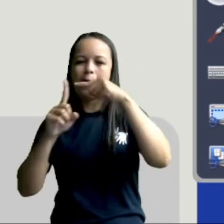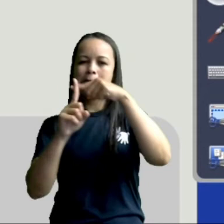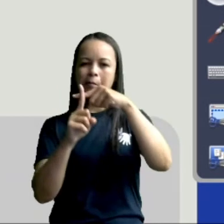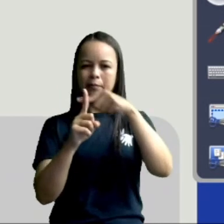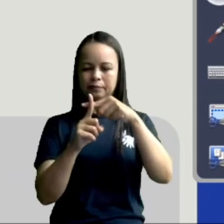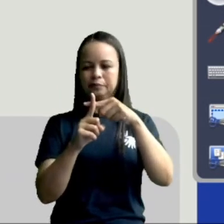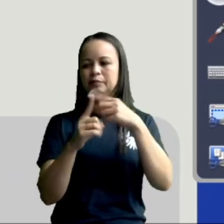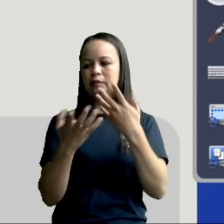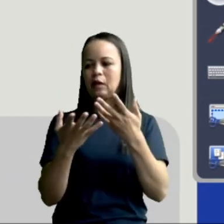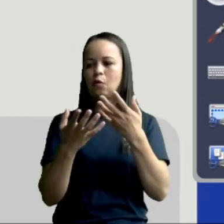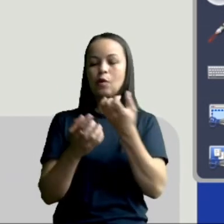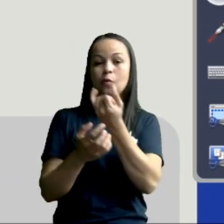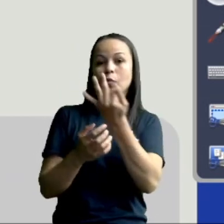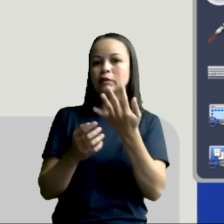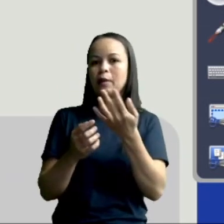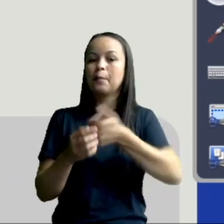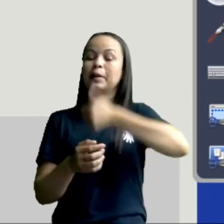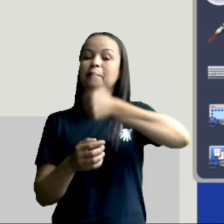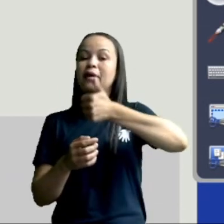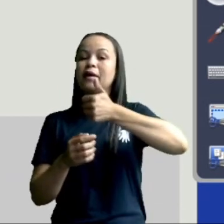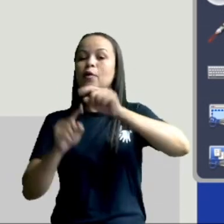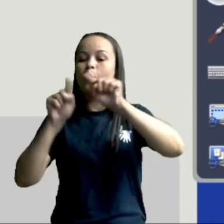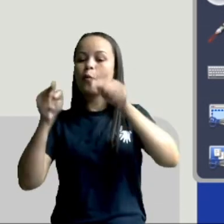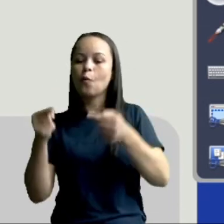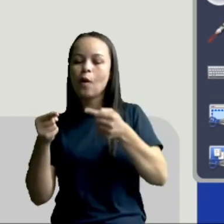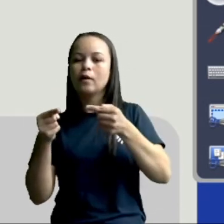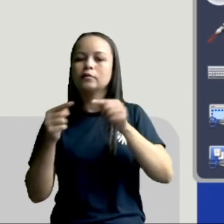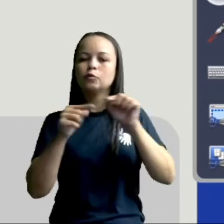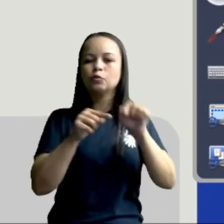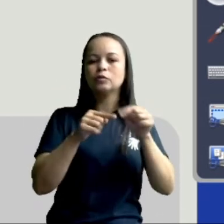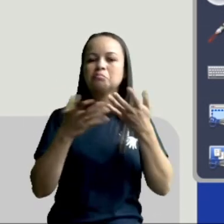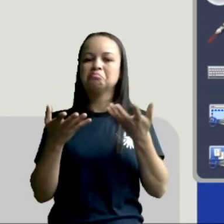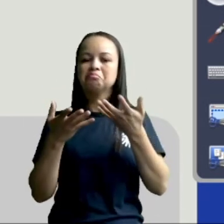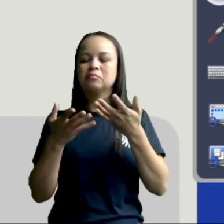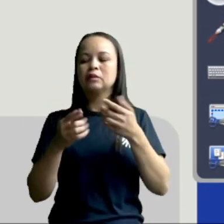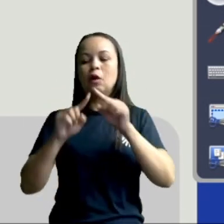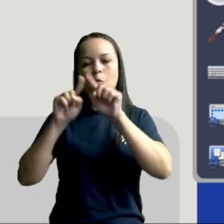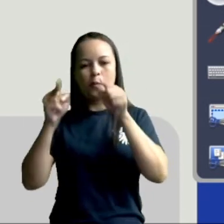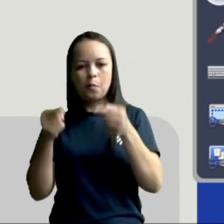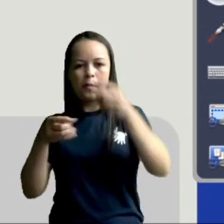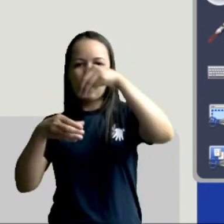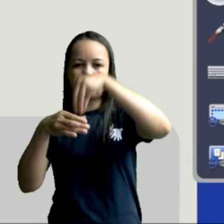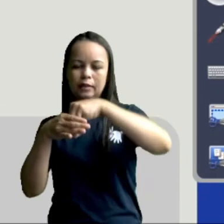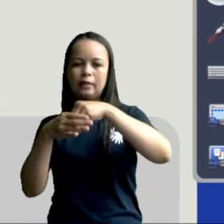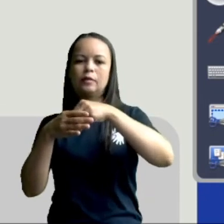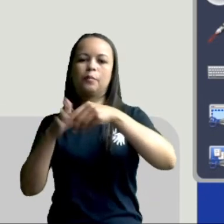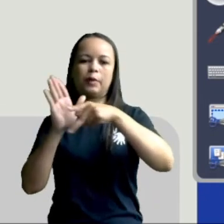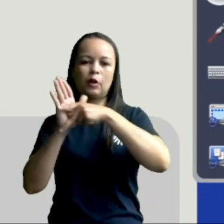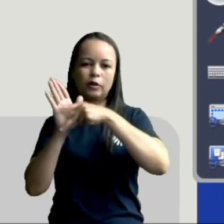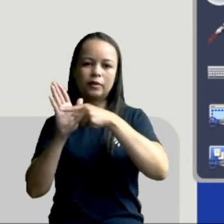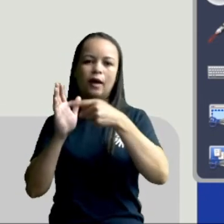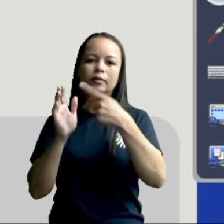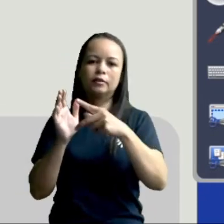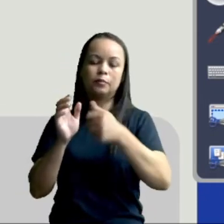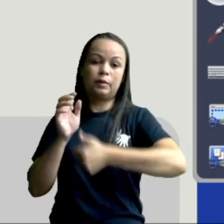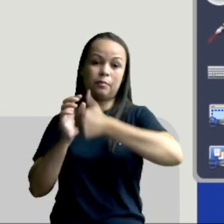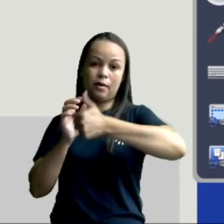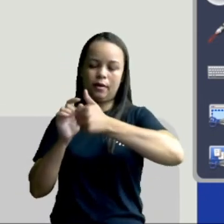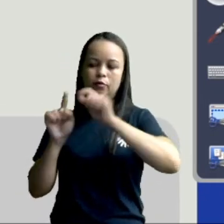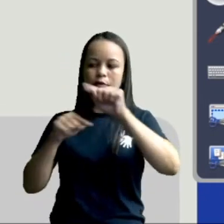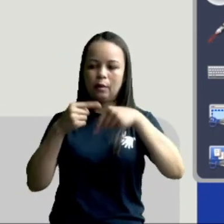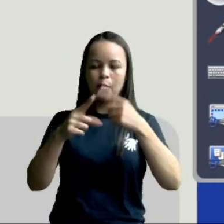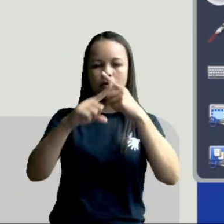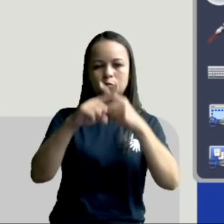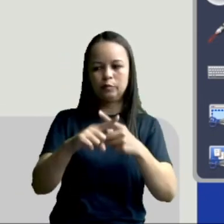produto fora. Qual é a continha que a gente faz primeiro? Então, lembra que o parêntese tem prioridade, depois vai ser feita a multiplicação.